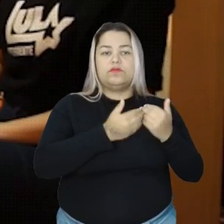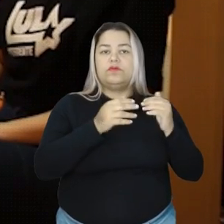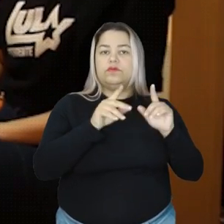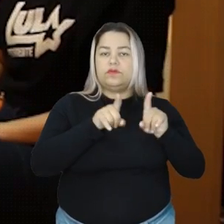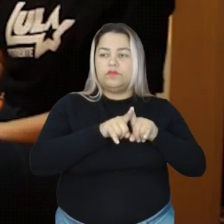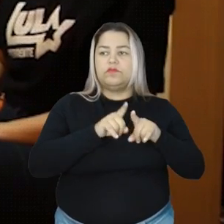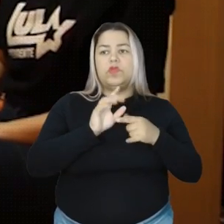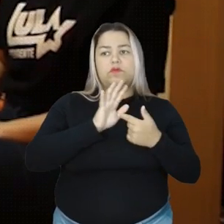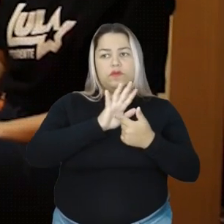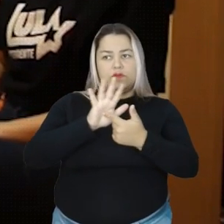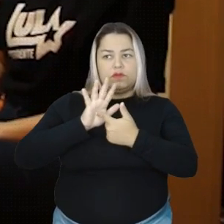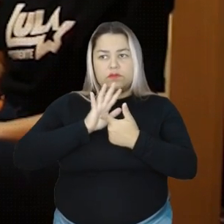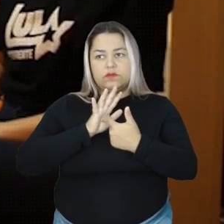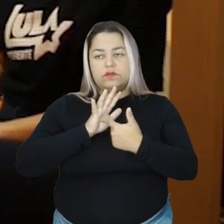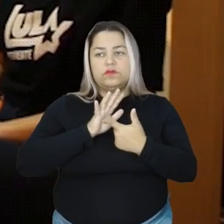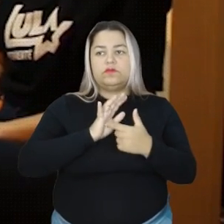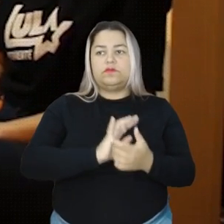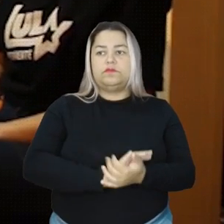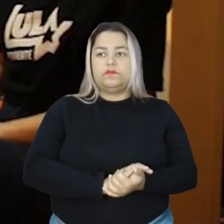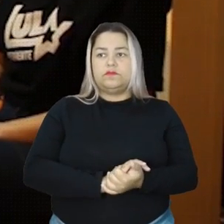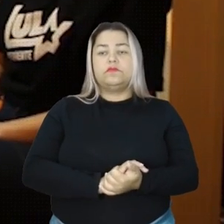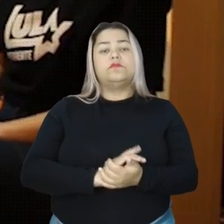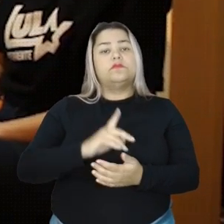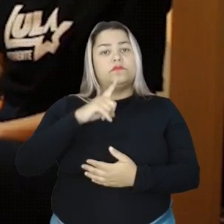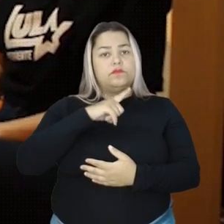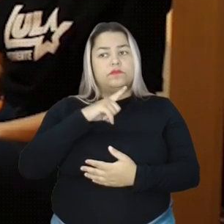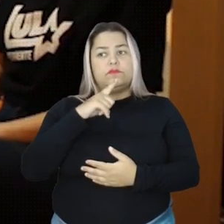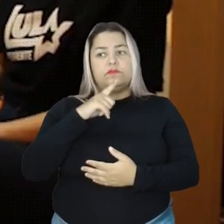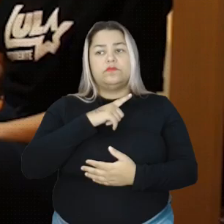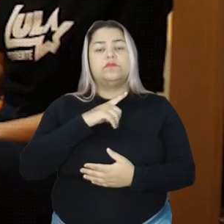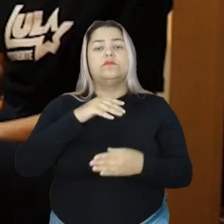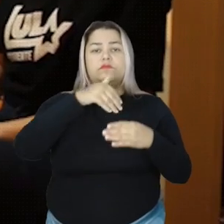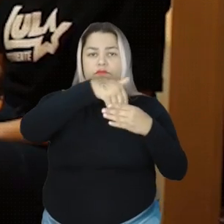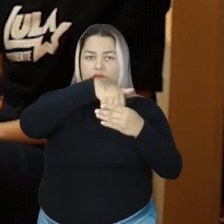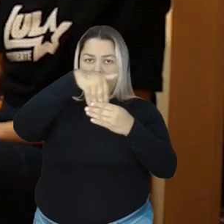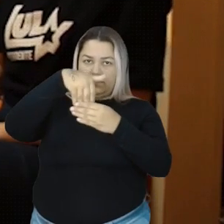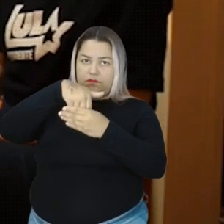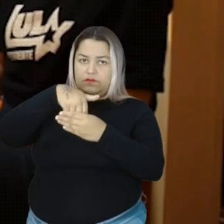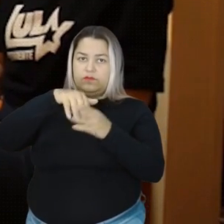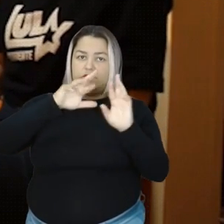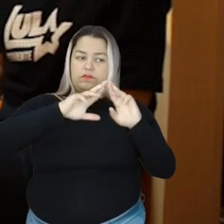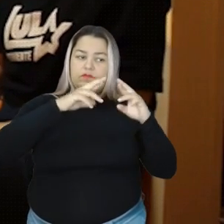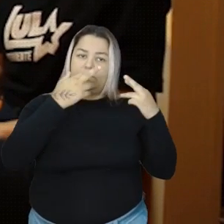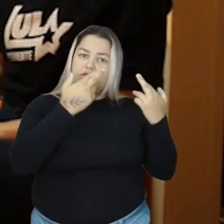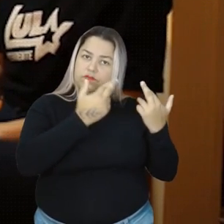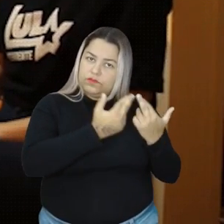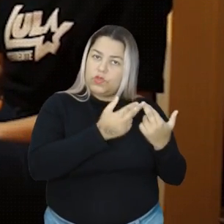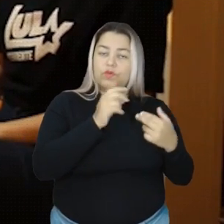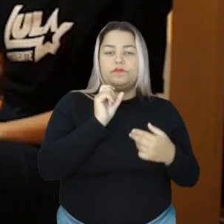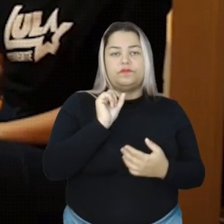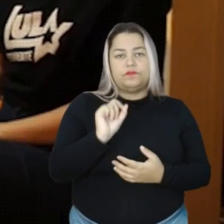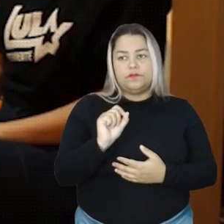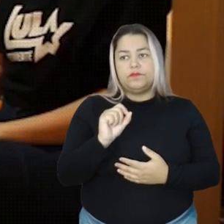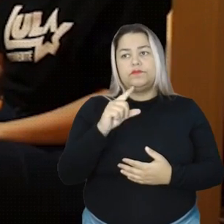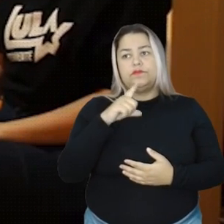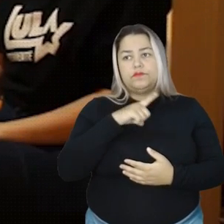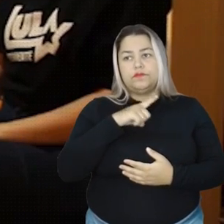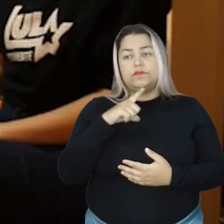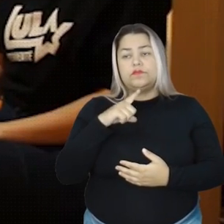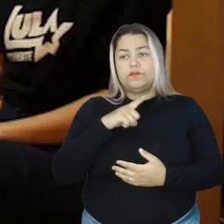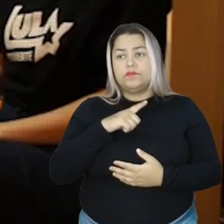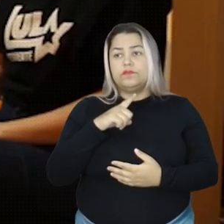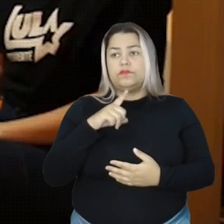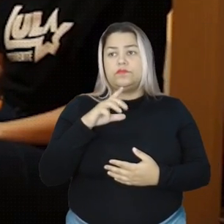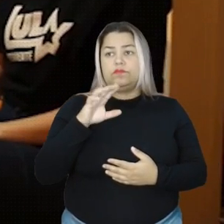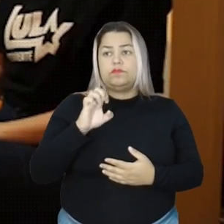proponha, organize e tenha vez e voto, não é? Reuniões em que o executivo